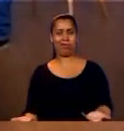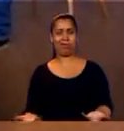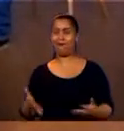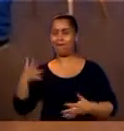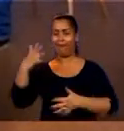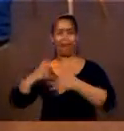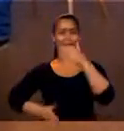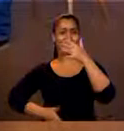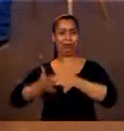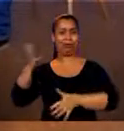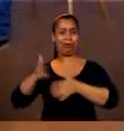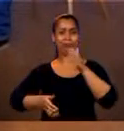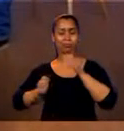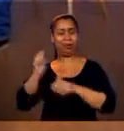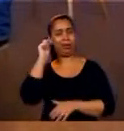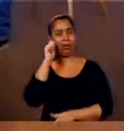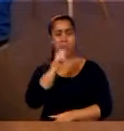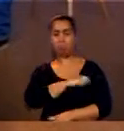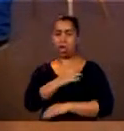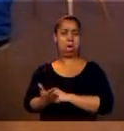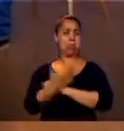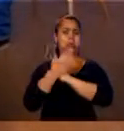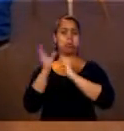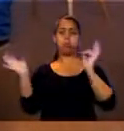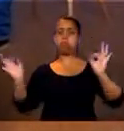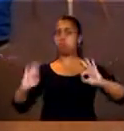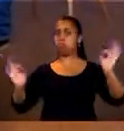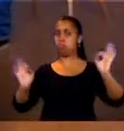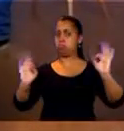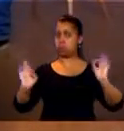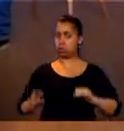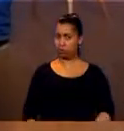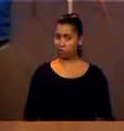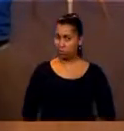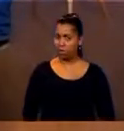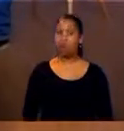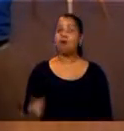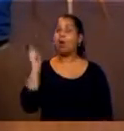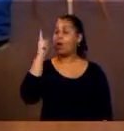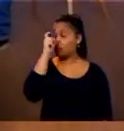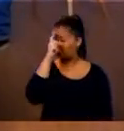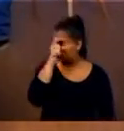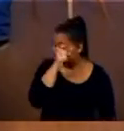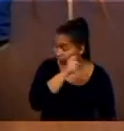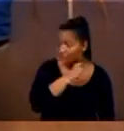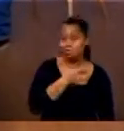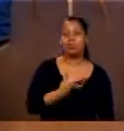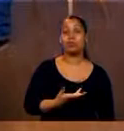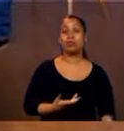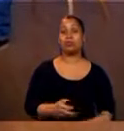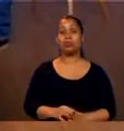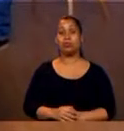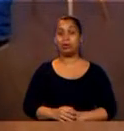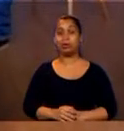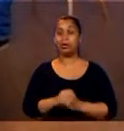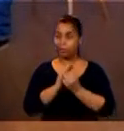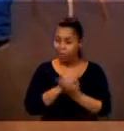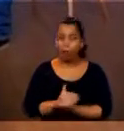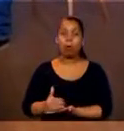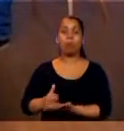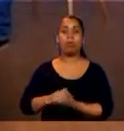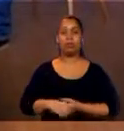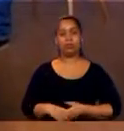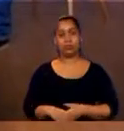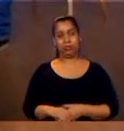Preto, não vai ajudar em nada. Veja aí a prefeitura, as dificuldades que está tendo com a engenharia para botar aquilo para